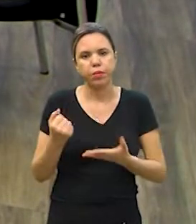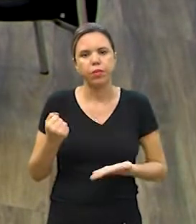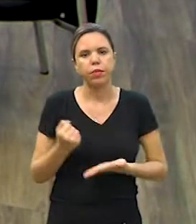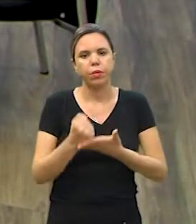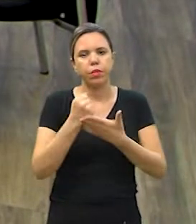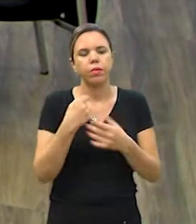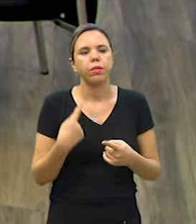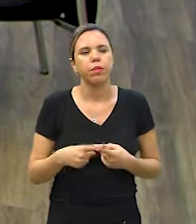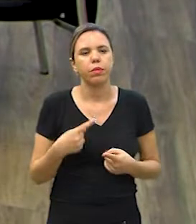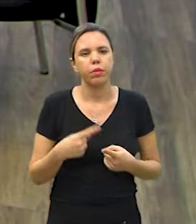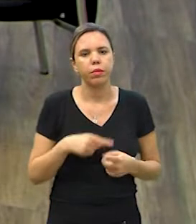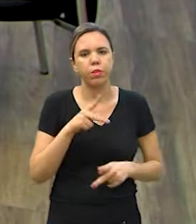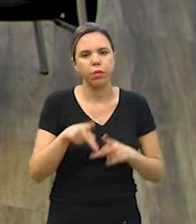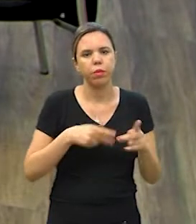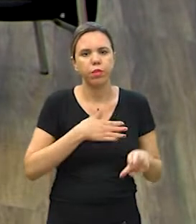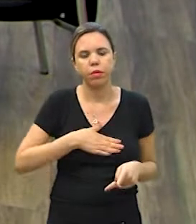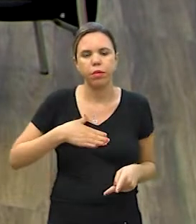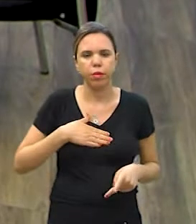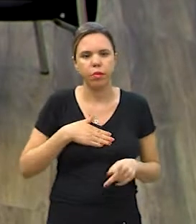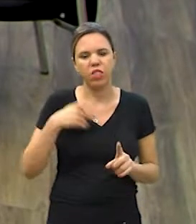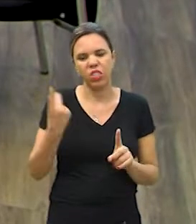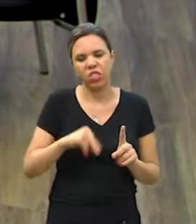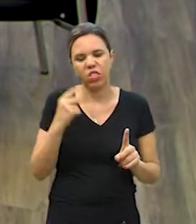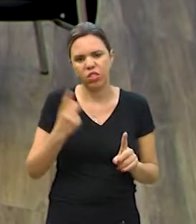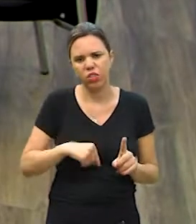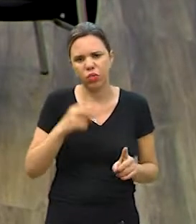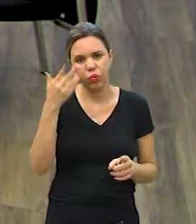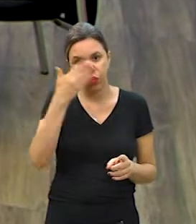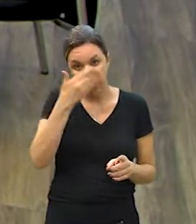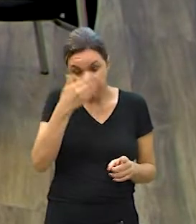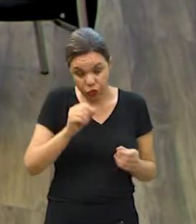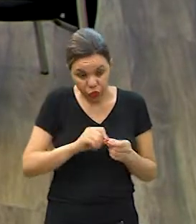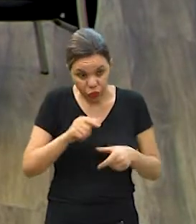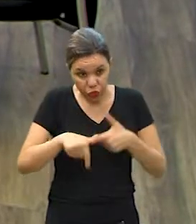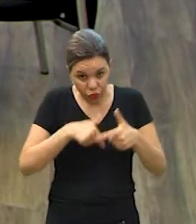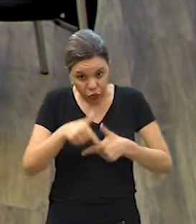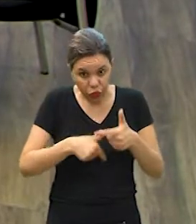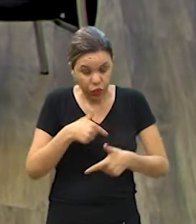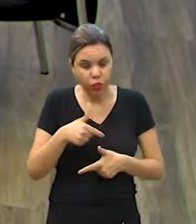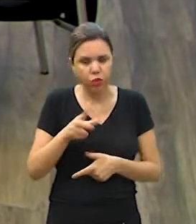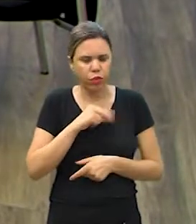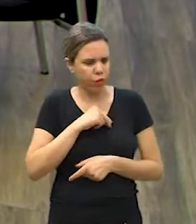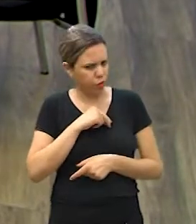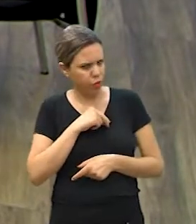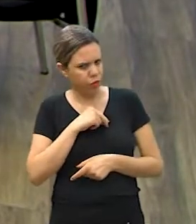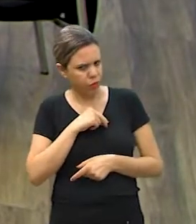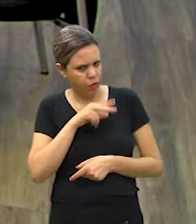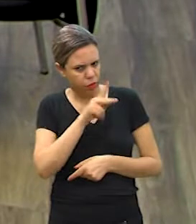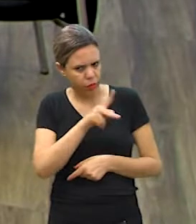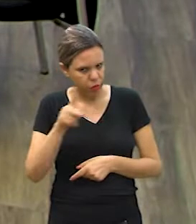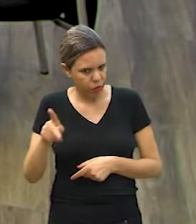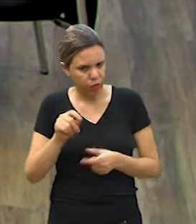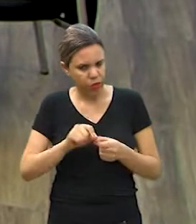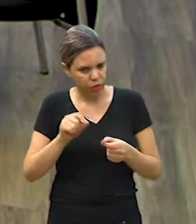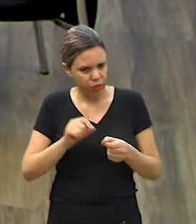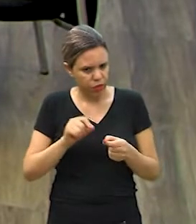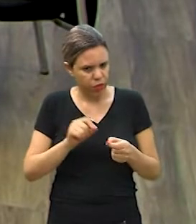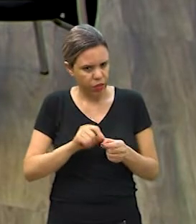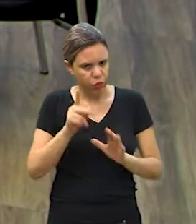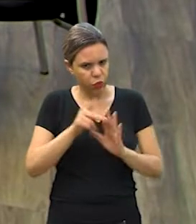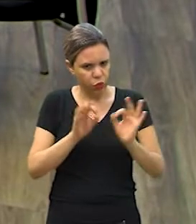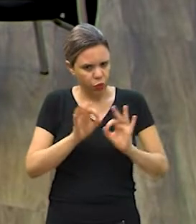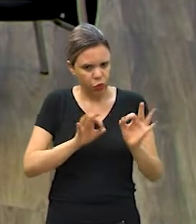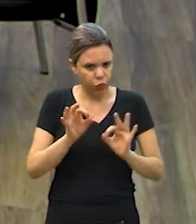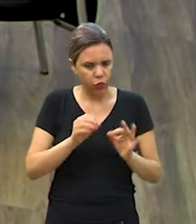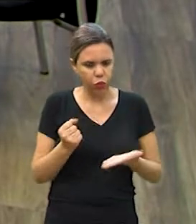desdobravam, né? Porque o pessoal gosta de bater em professor, mas não vê o que a gente faz, viu, Gabriel? Uhum. Nossa, e a gente tinha umas professoras que a gente fazia